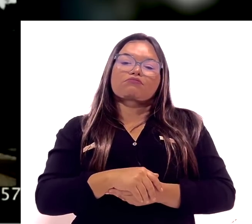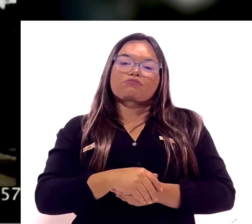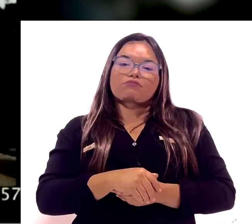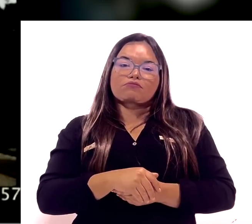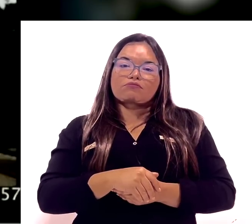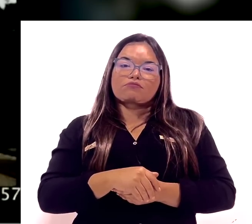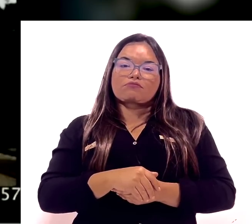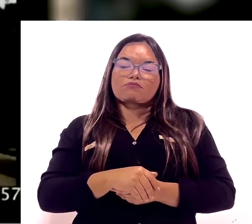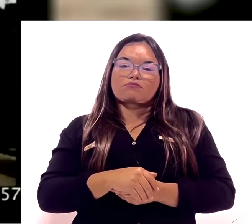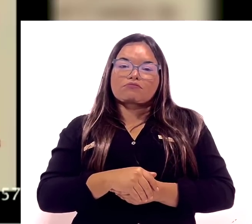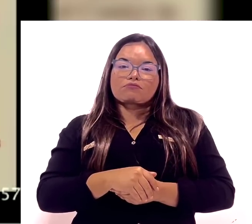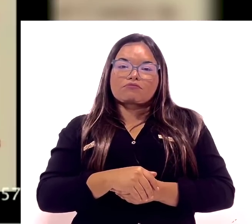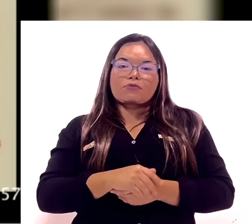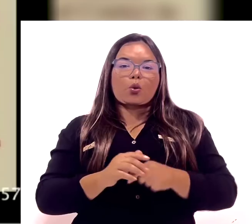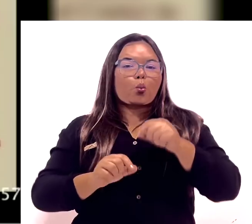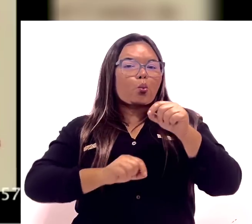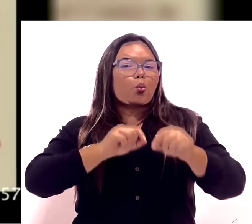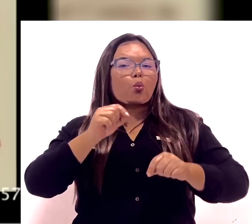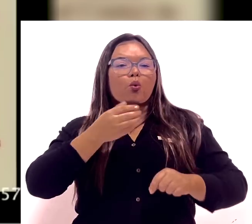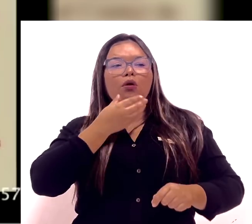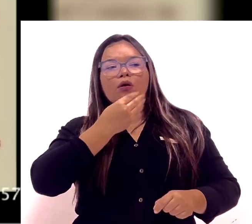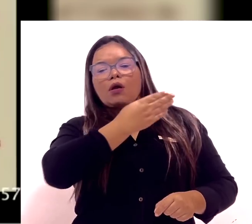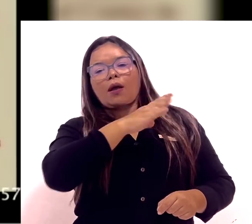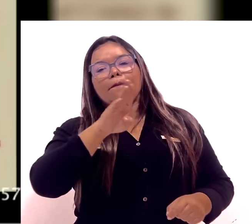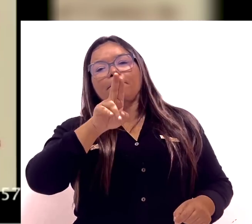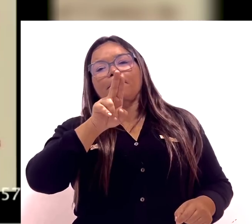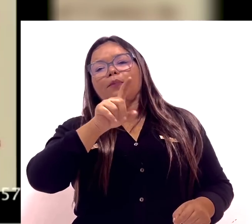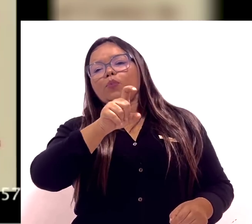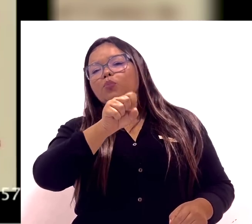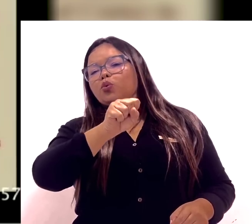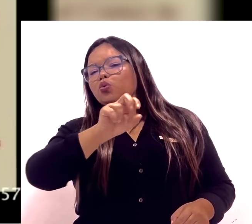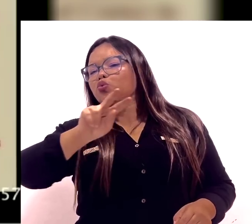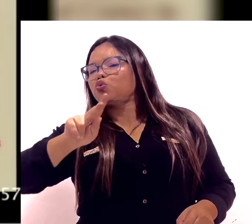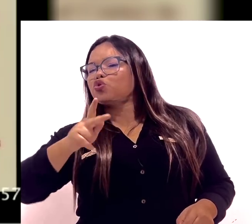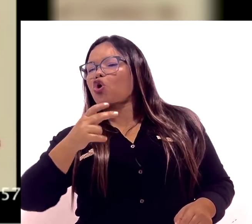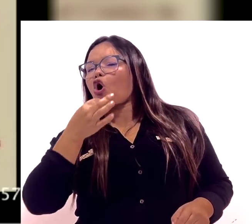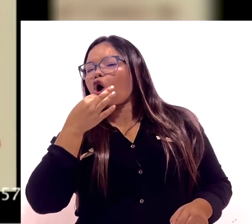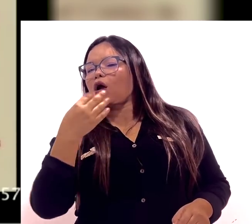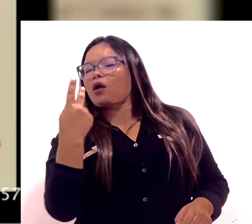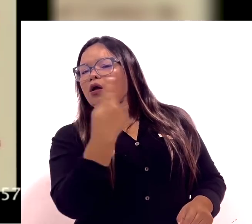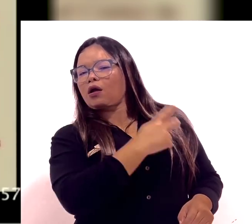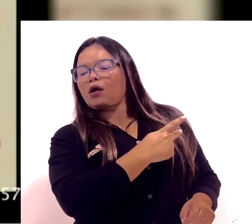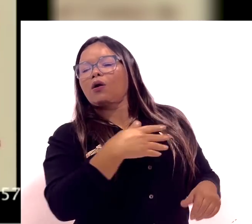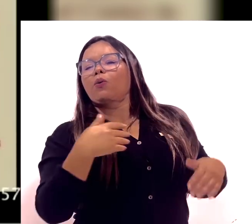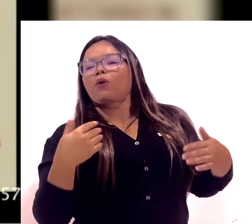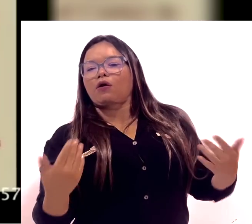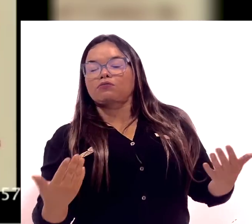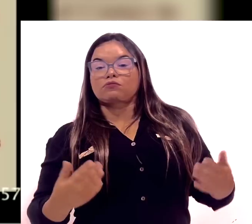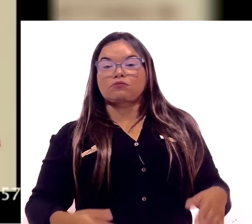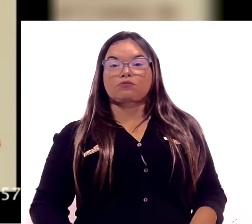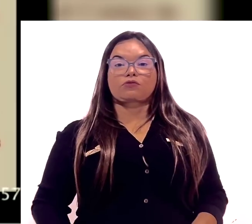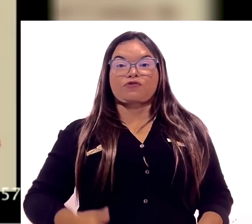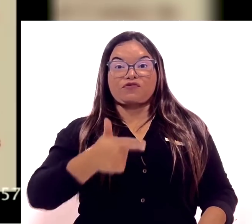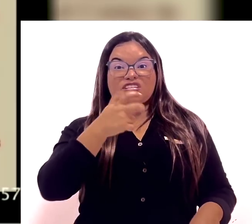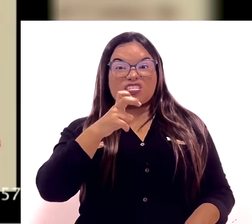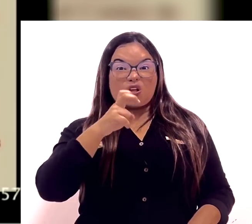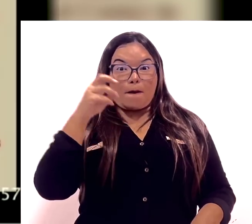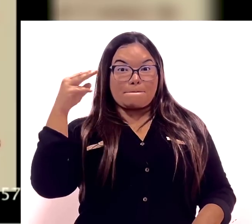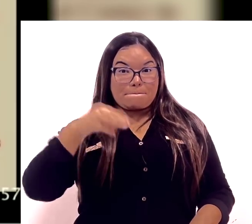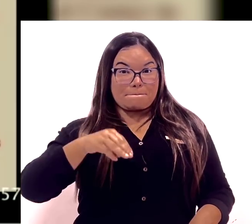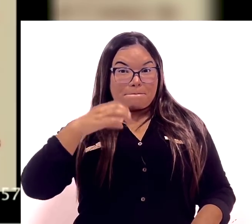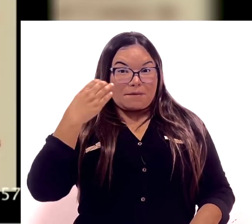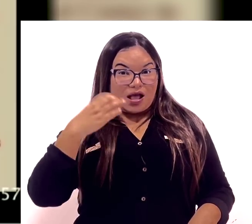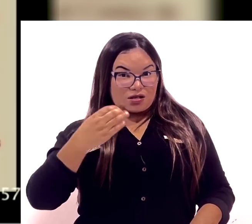E o que diz George W. Bush acerca deste poder? Em 25 de março ele disse: a